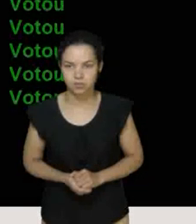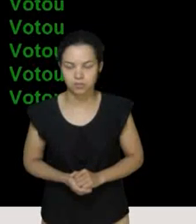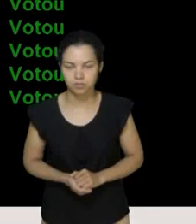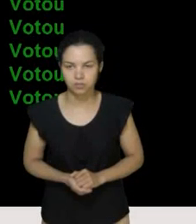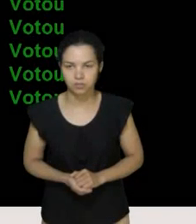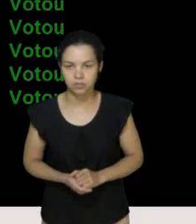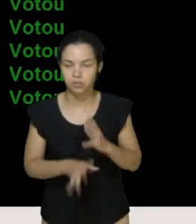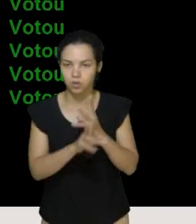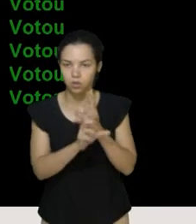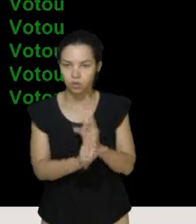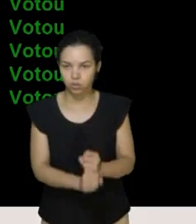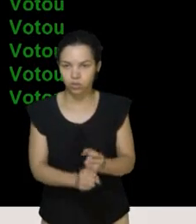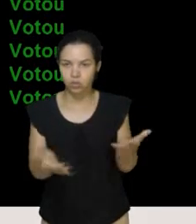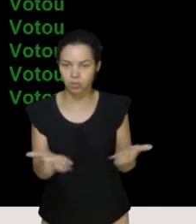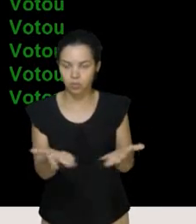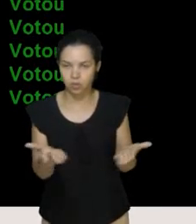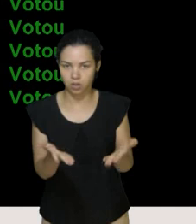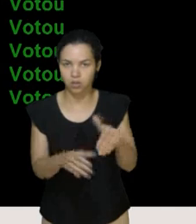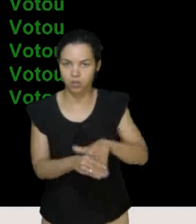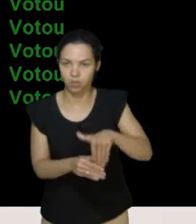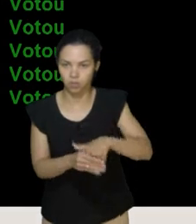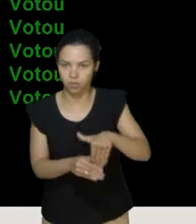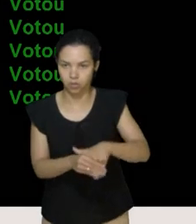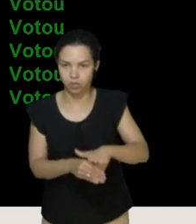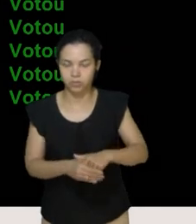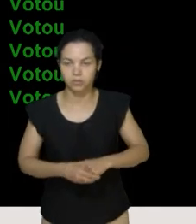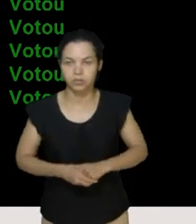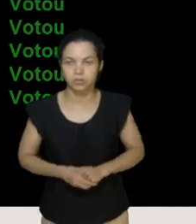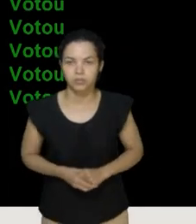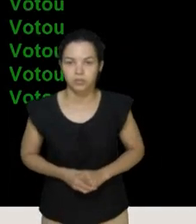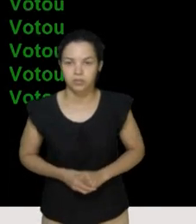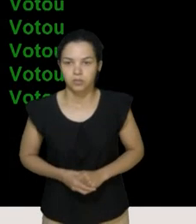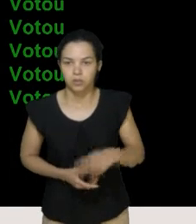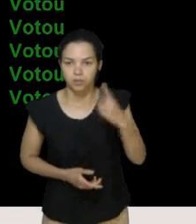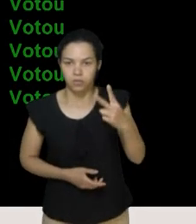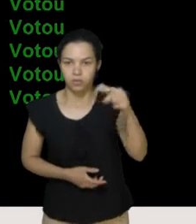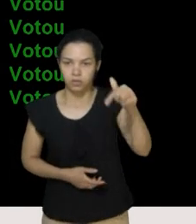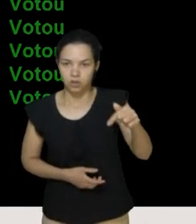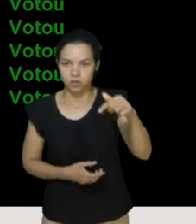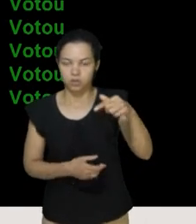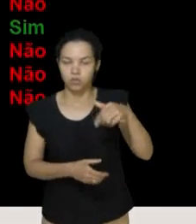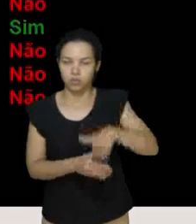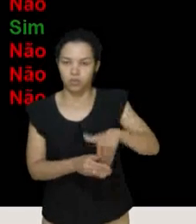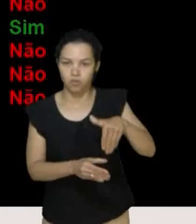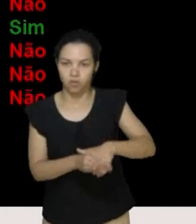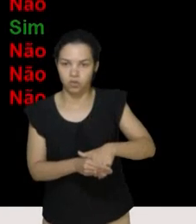Podemos colher o resultado, senhores deputados, votaram 27 deputados.